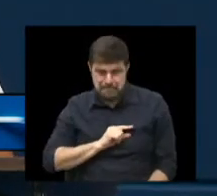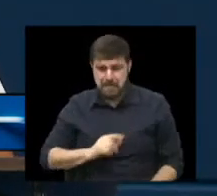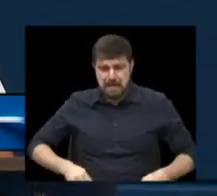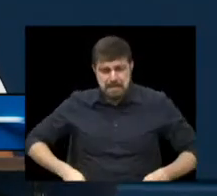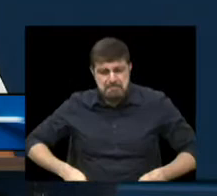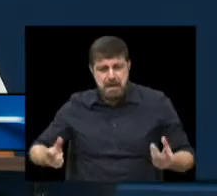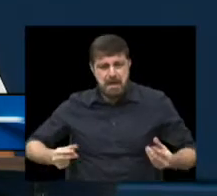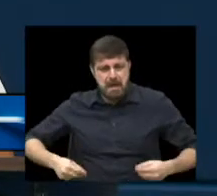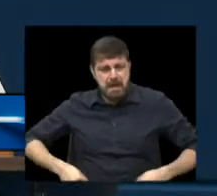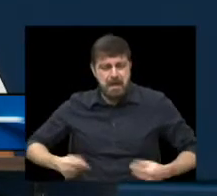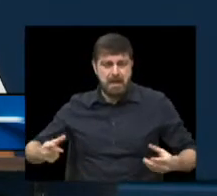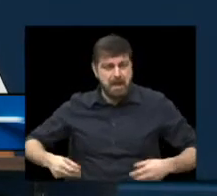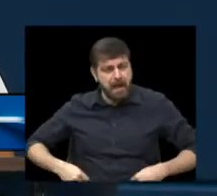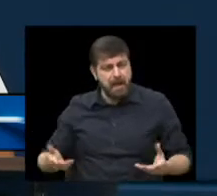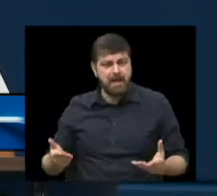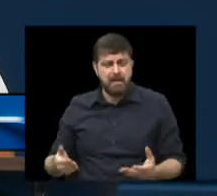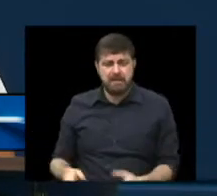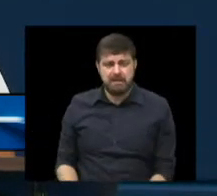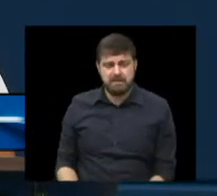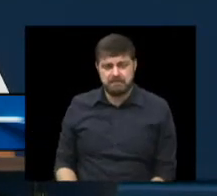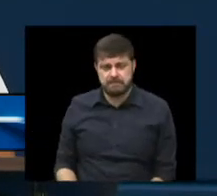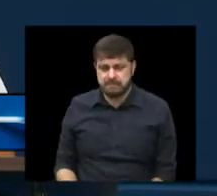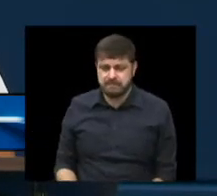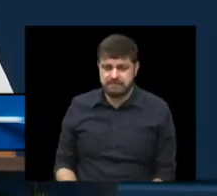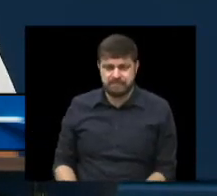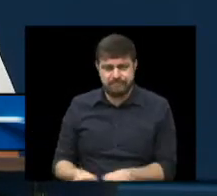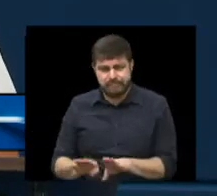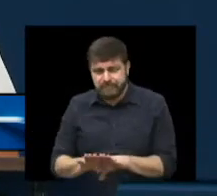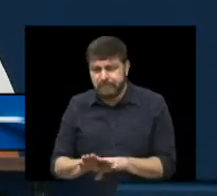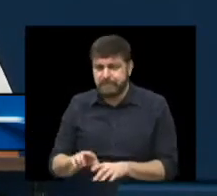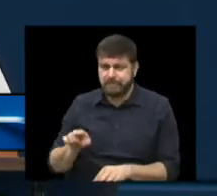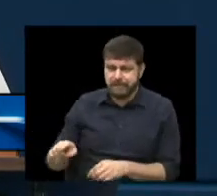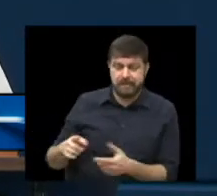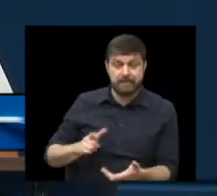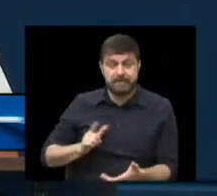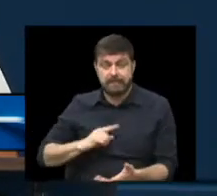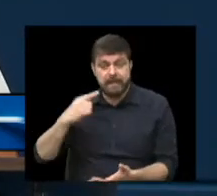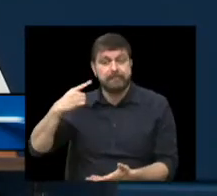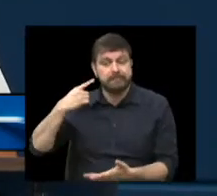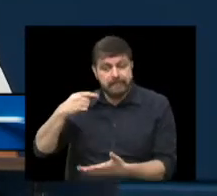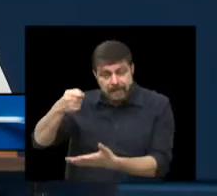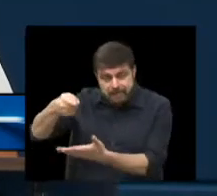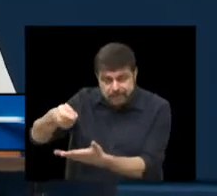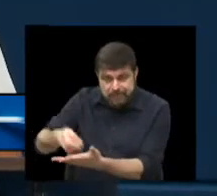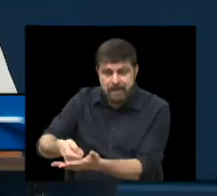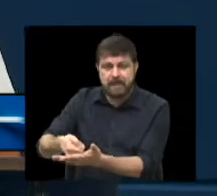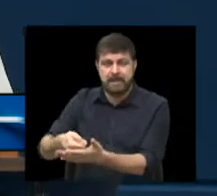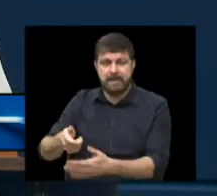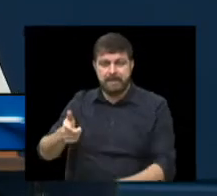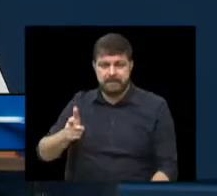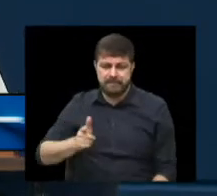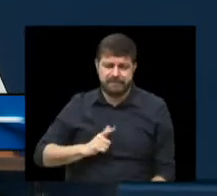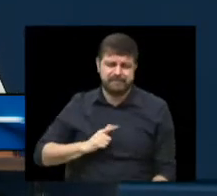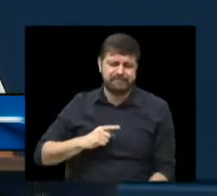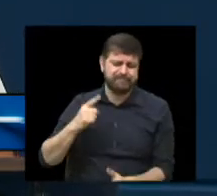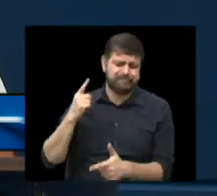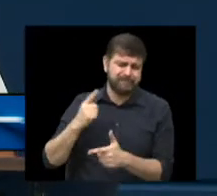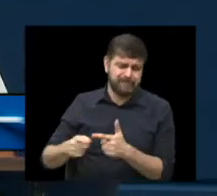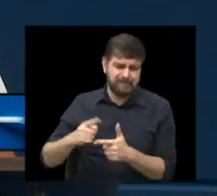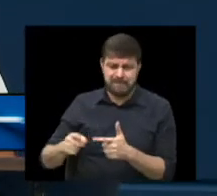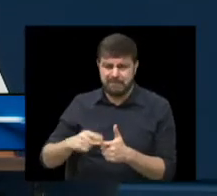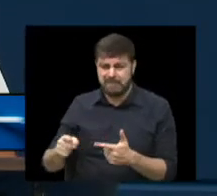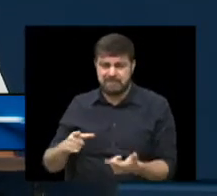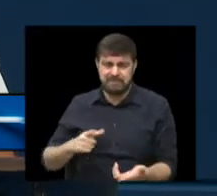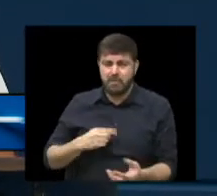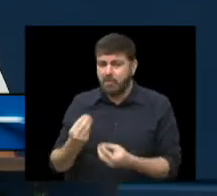alto. Ou o ISS do advogado, que teve uma queda na